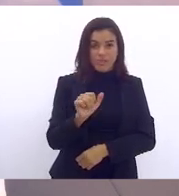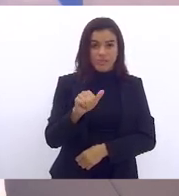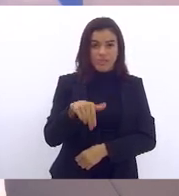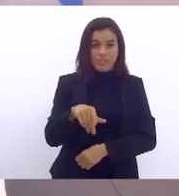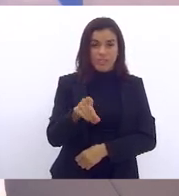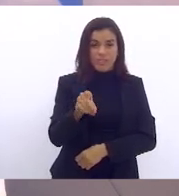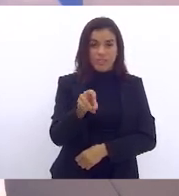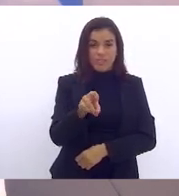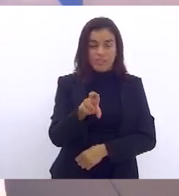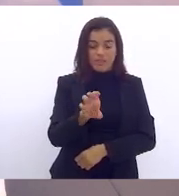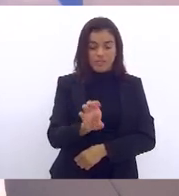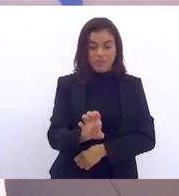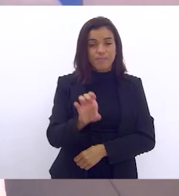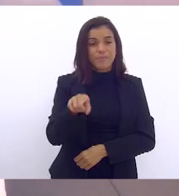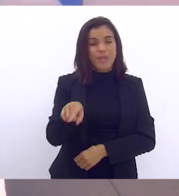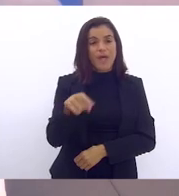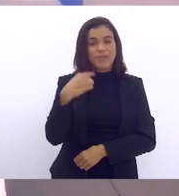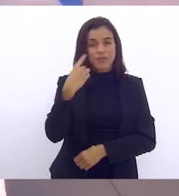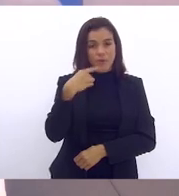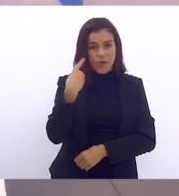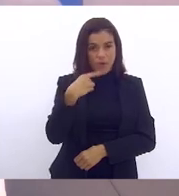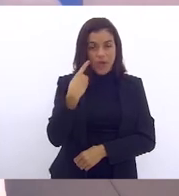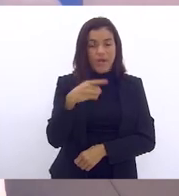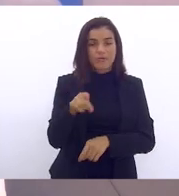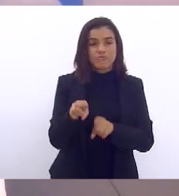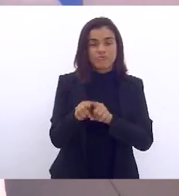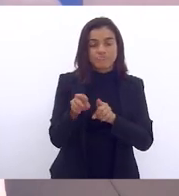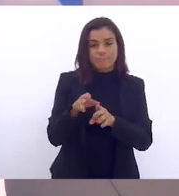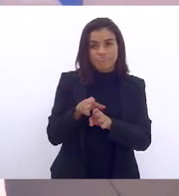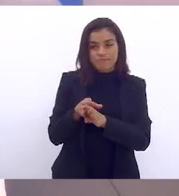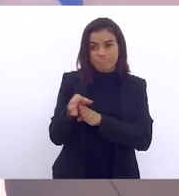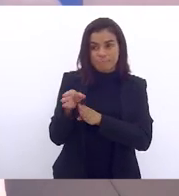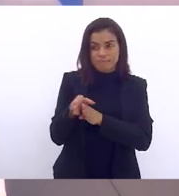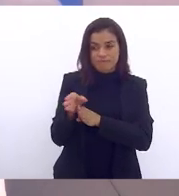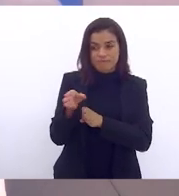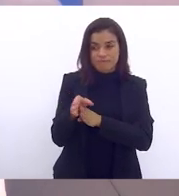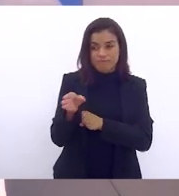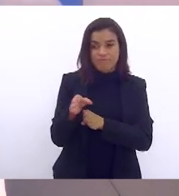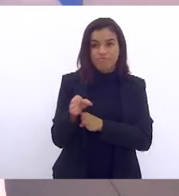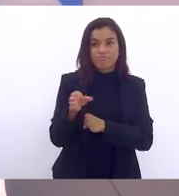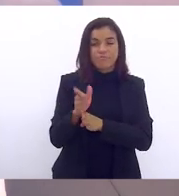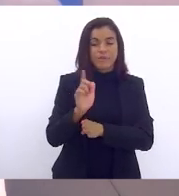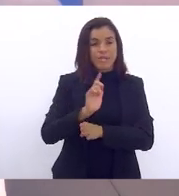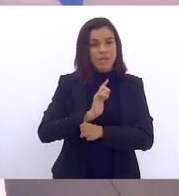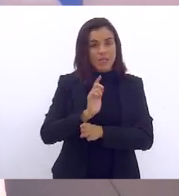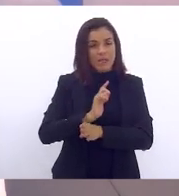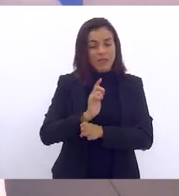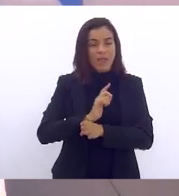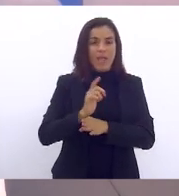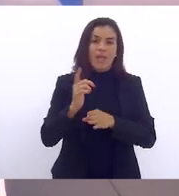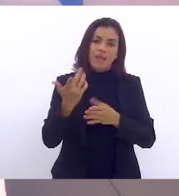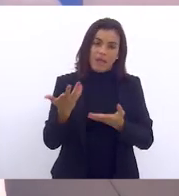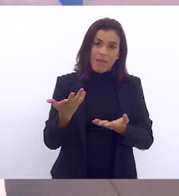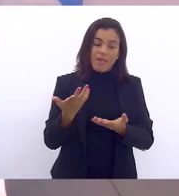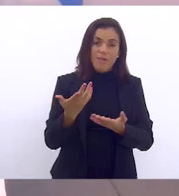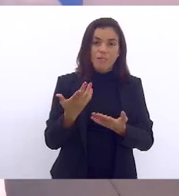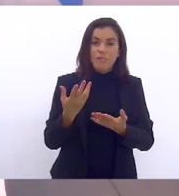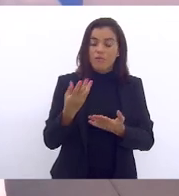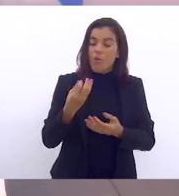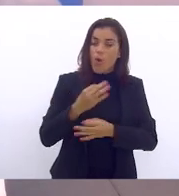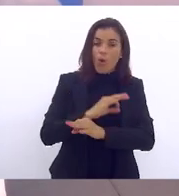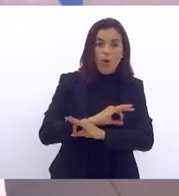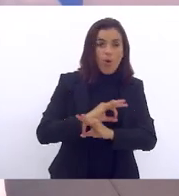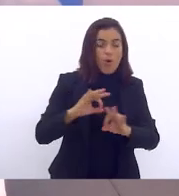advogado consultor que eu tenho certeza que tem muito também a a nos ajudar aqui nessa